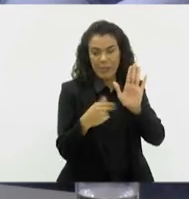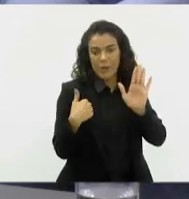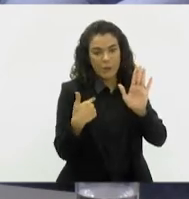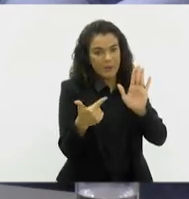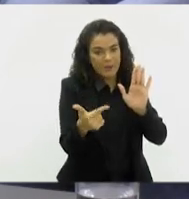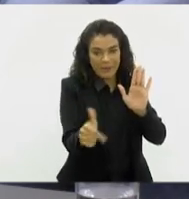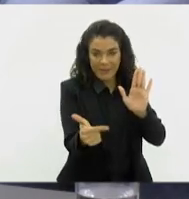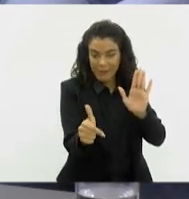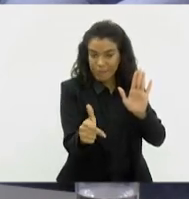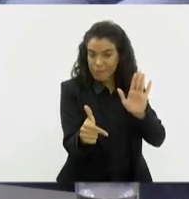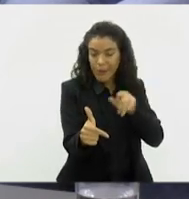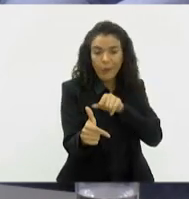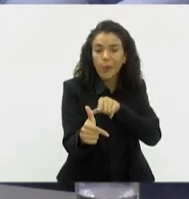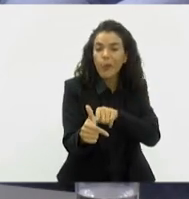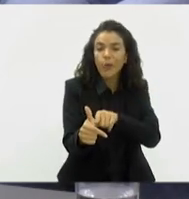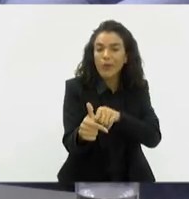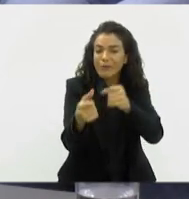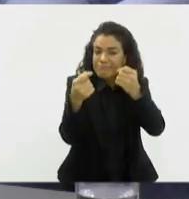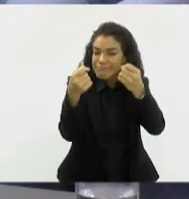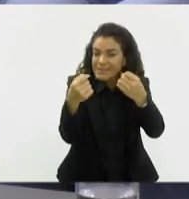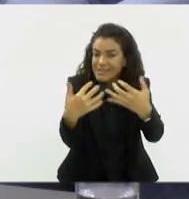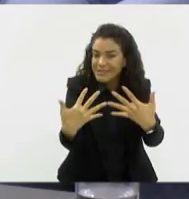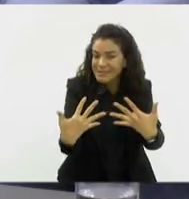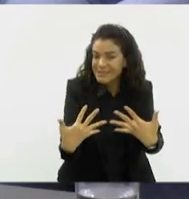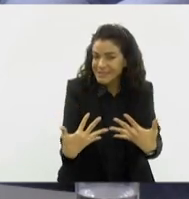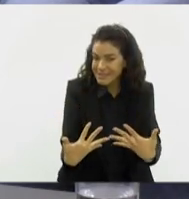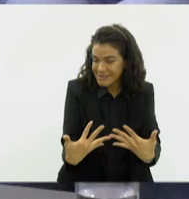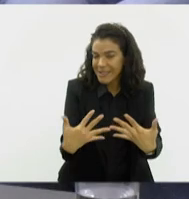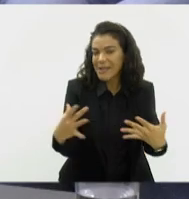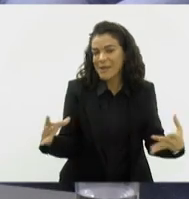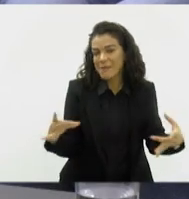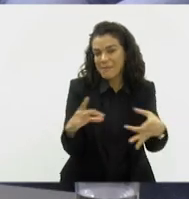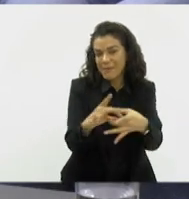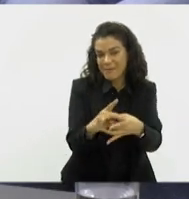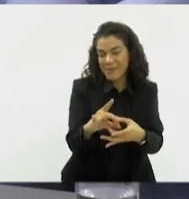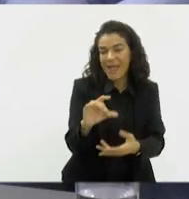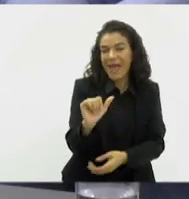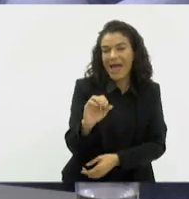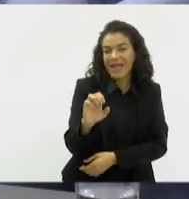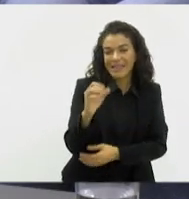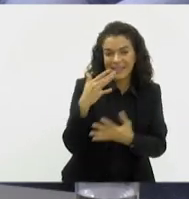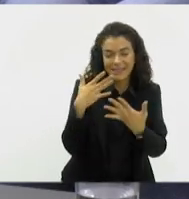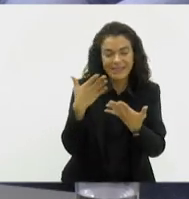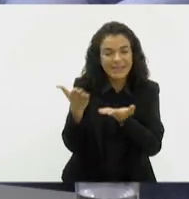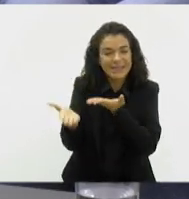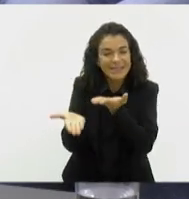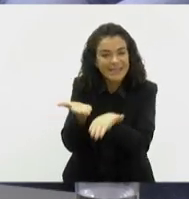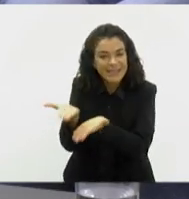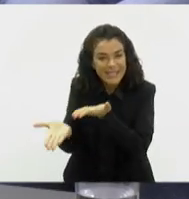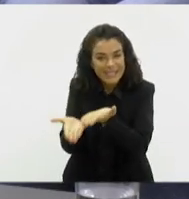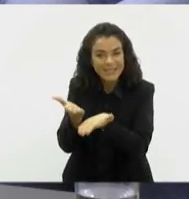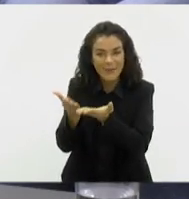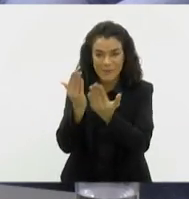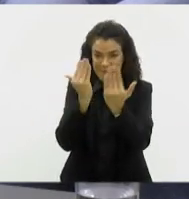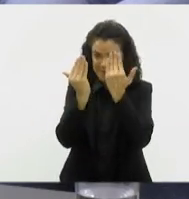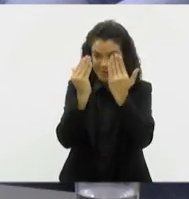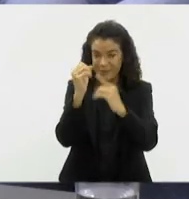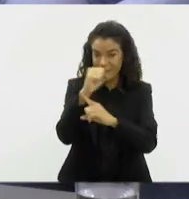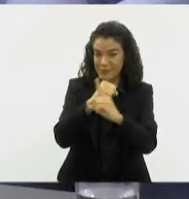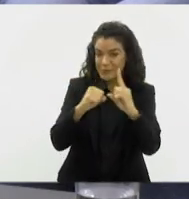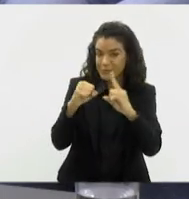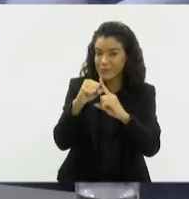tenha deixado explicitado que eu componho a rede de atenção psicossocial. E a rede de atenção psicossocial,